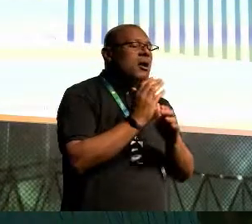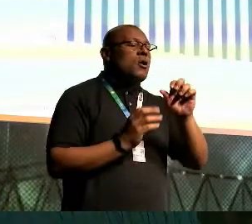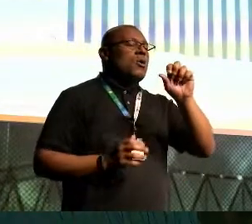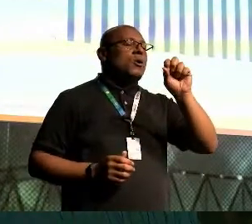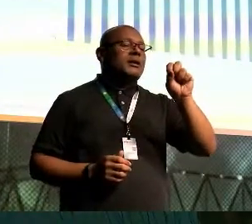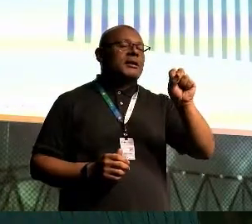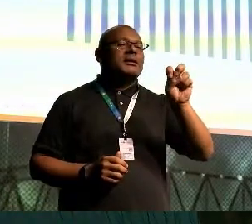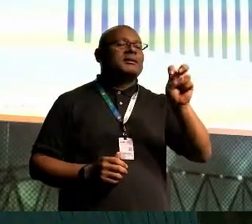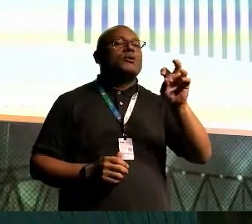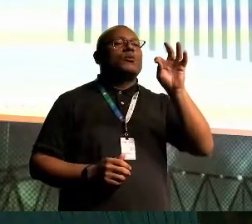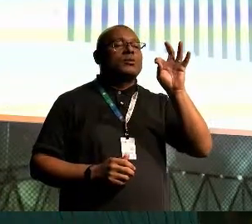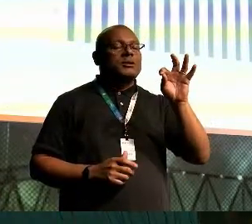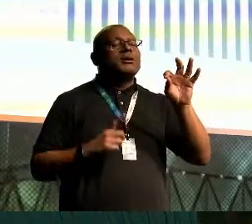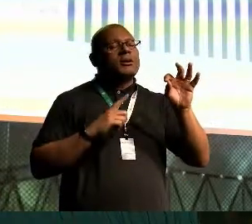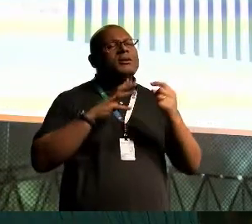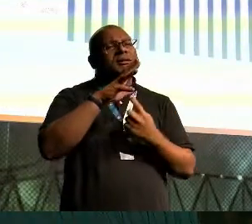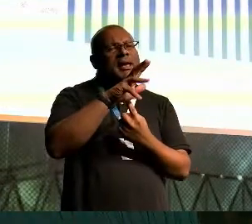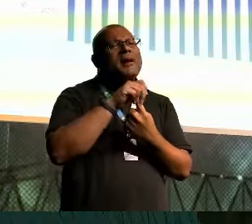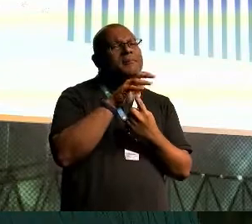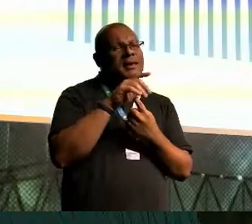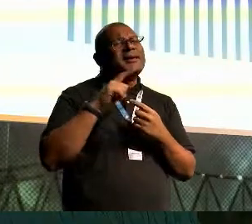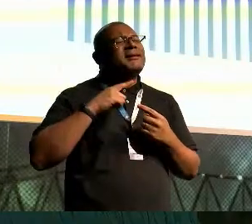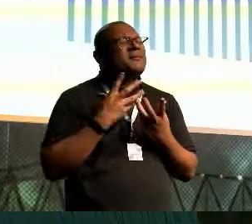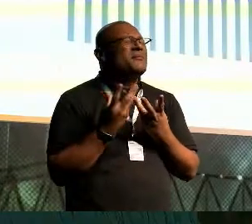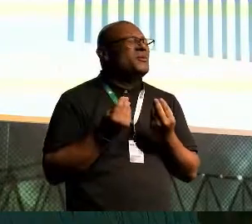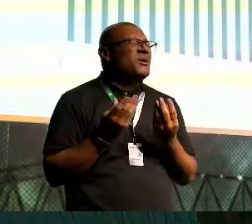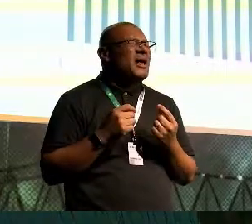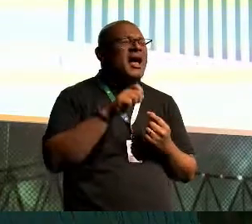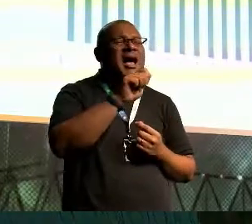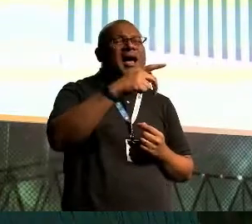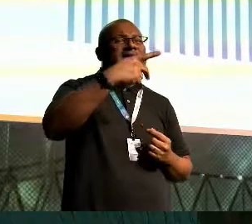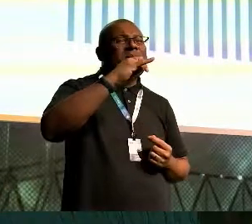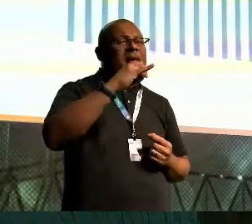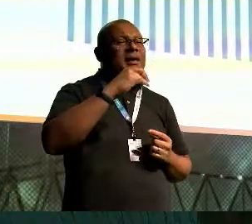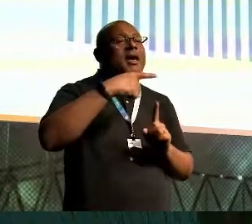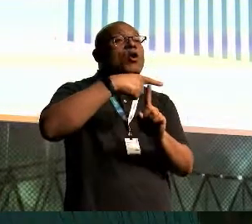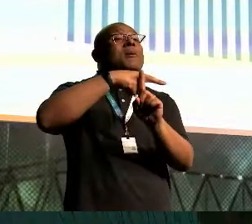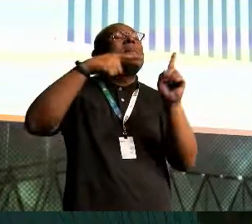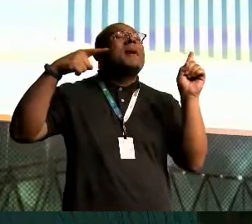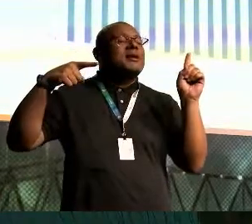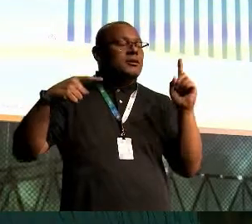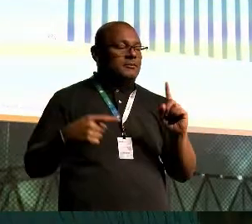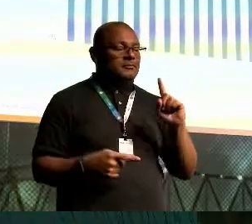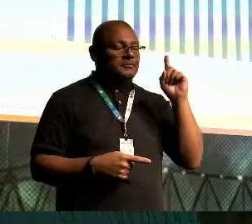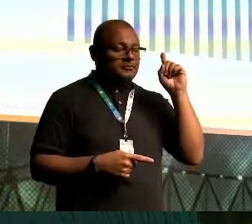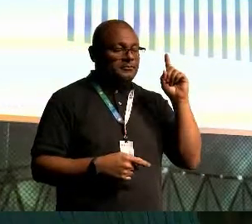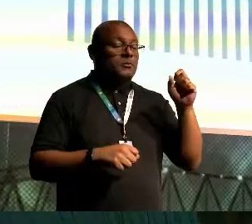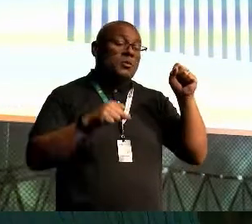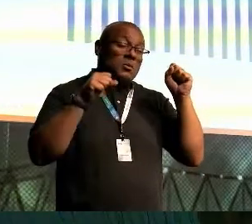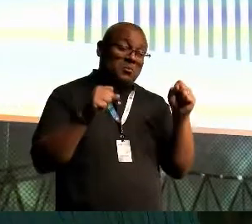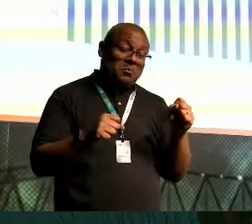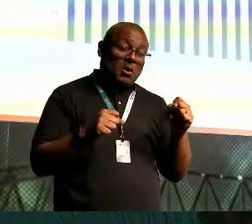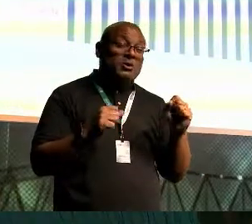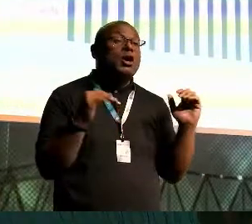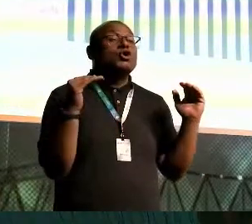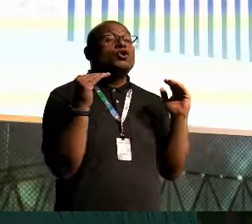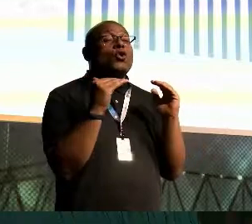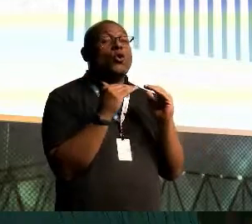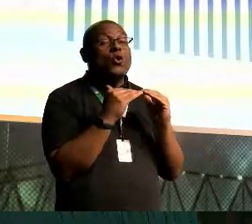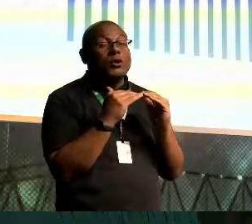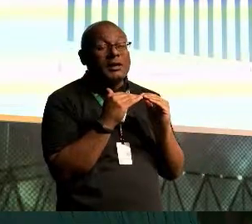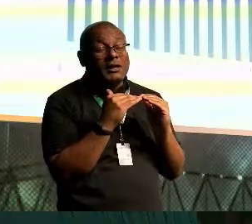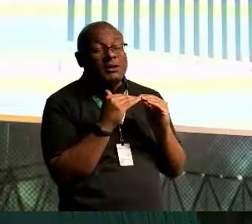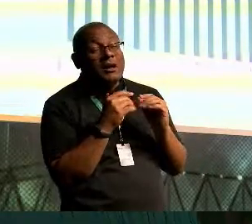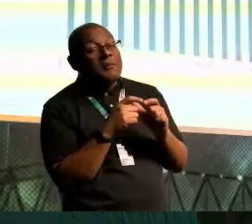tem uma parcela de APIs, tem várias APIs, né? Então, essa é uma média de todas as APIs. Pode ser que a API de consentimento, a média seja um